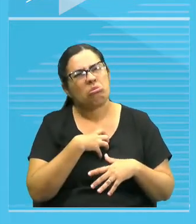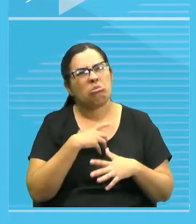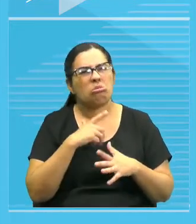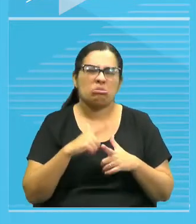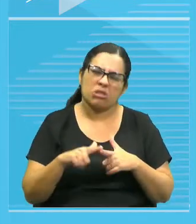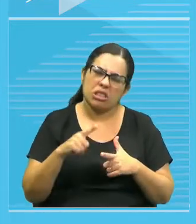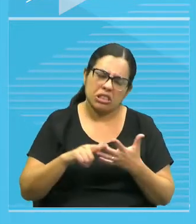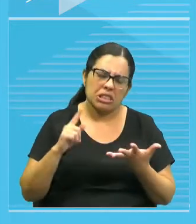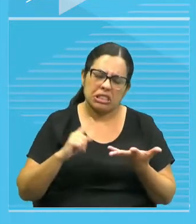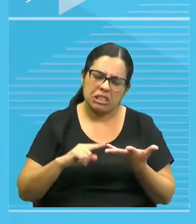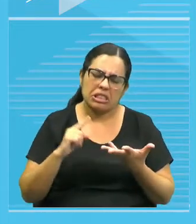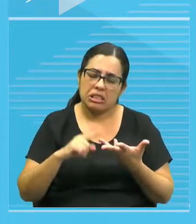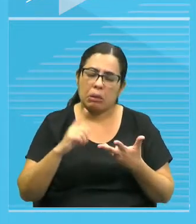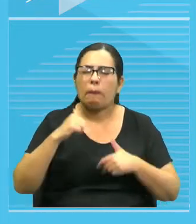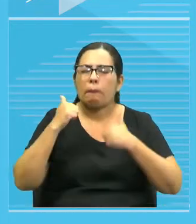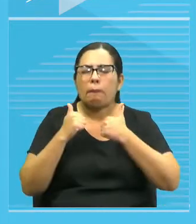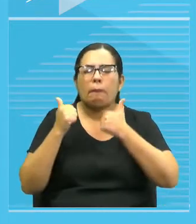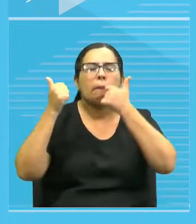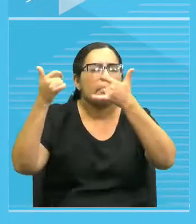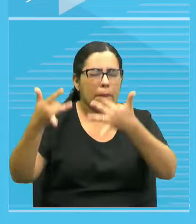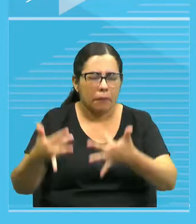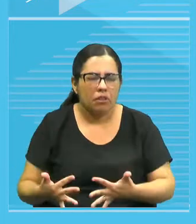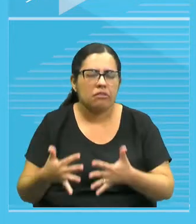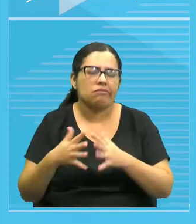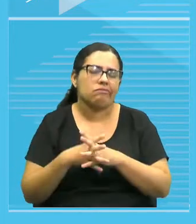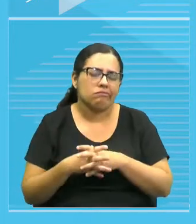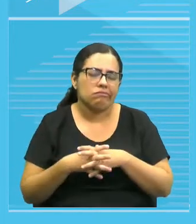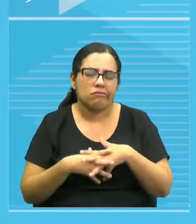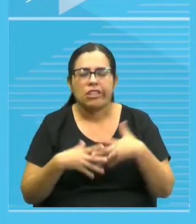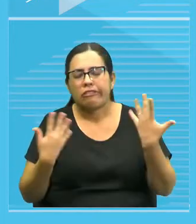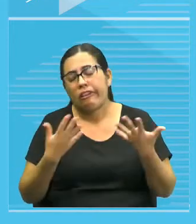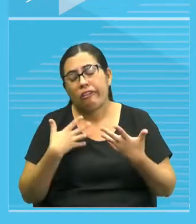assim, assim, tal, tal. E eu queria